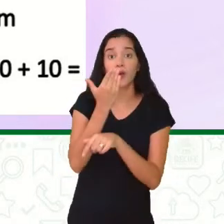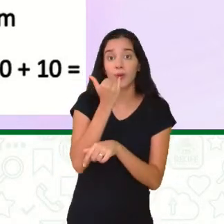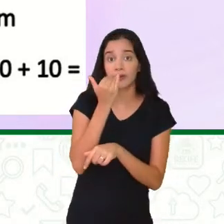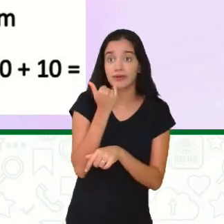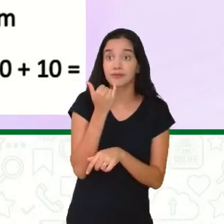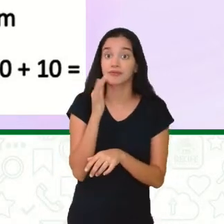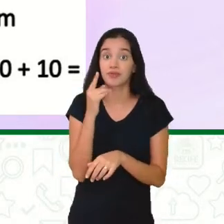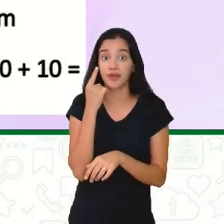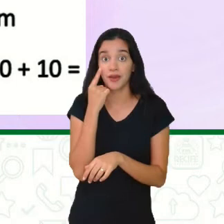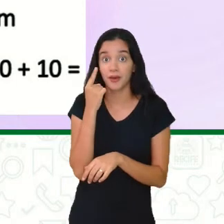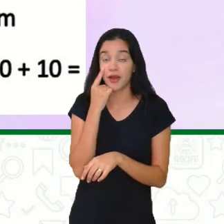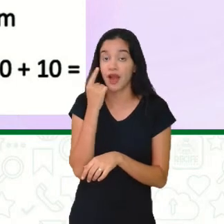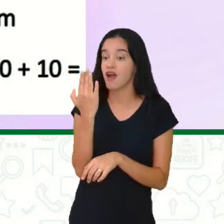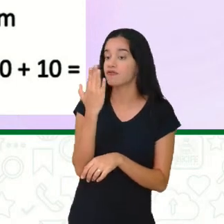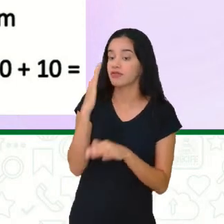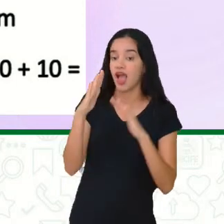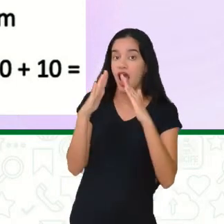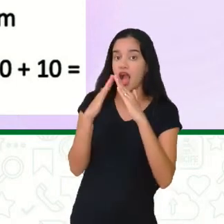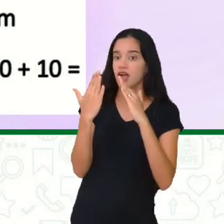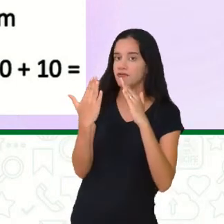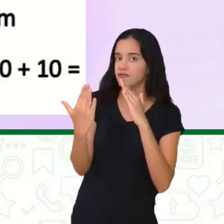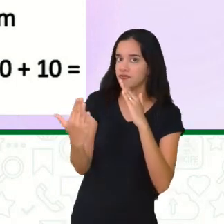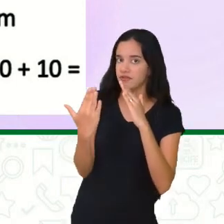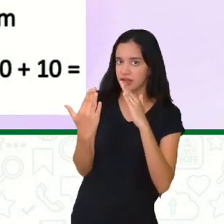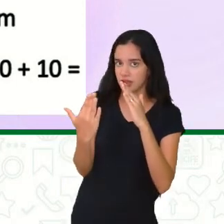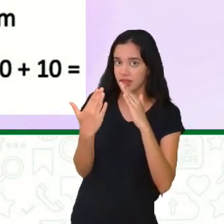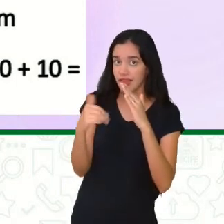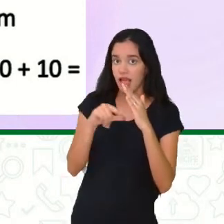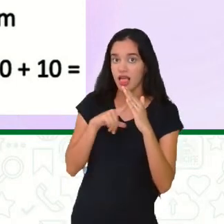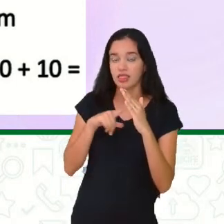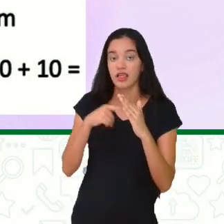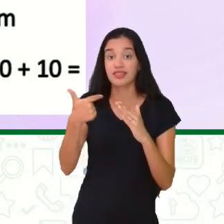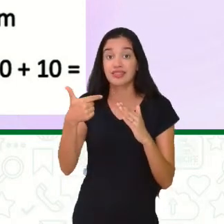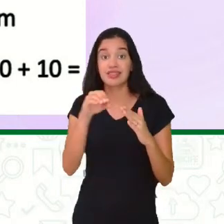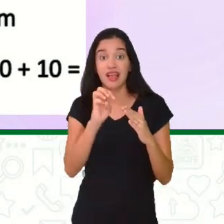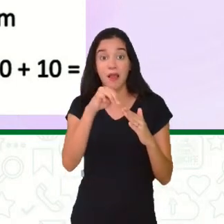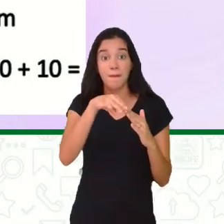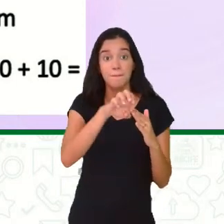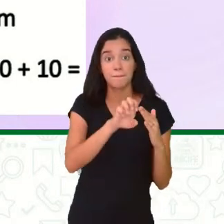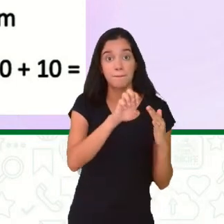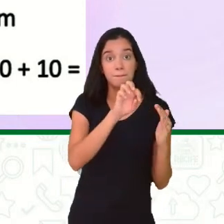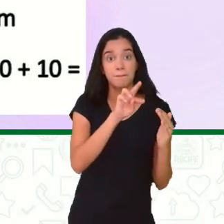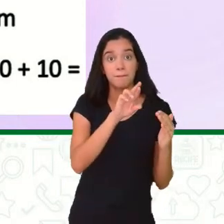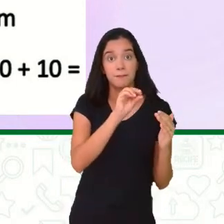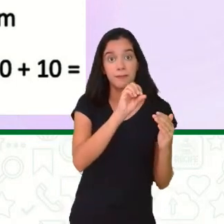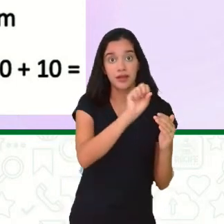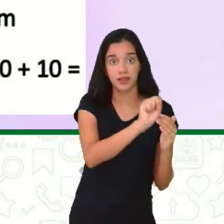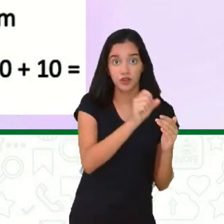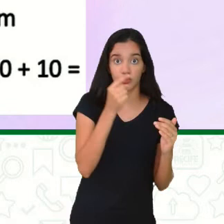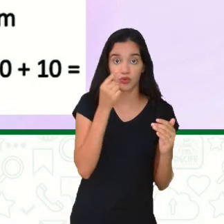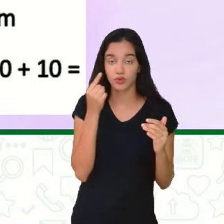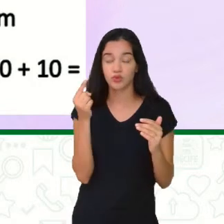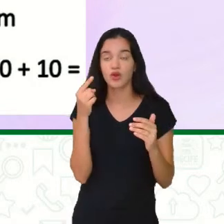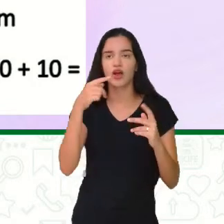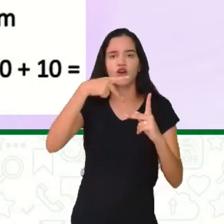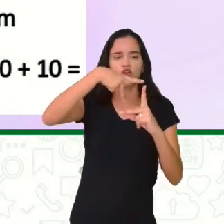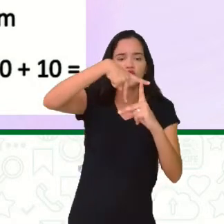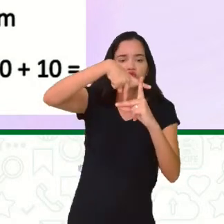a frente da casa tem 10 metros, né? E você vai perceber que são os quadradinhos